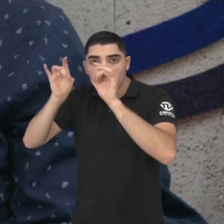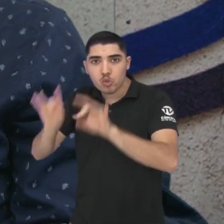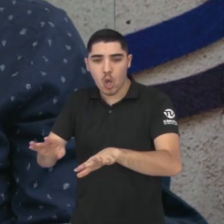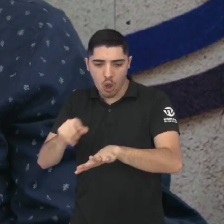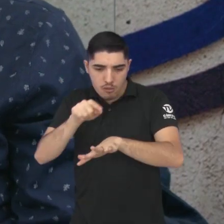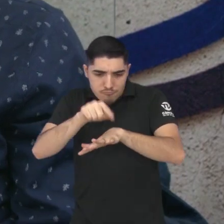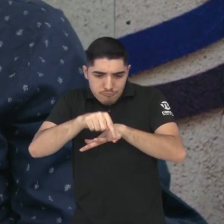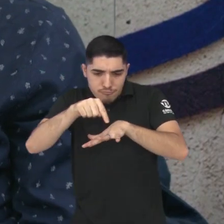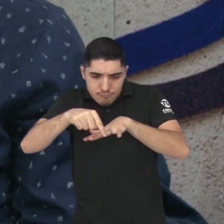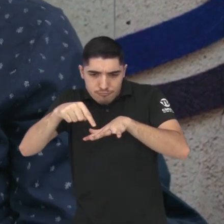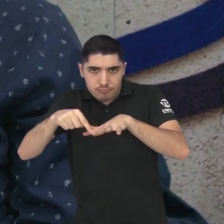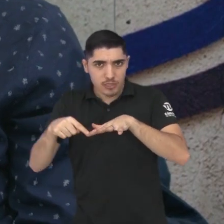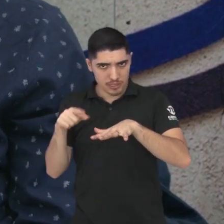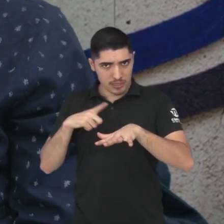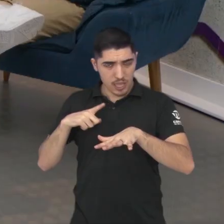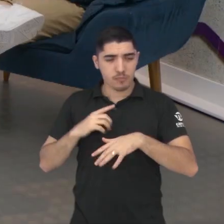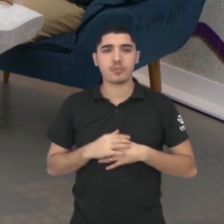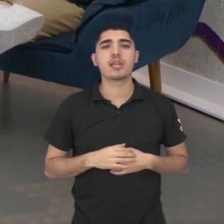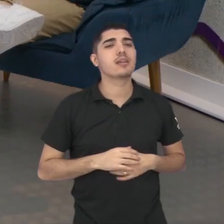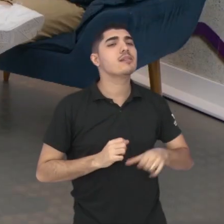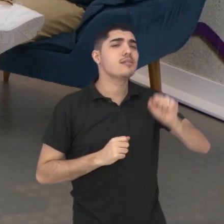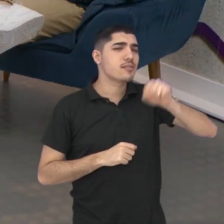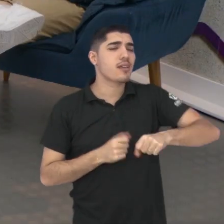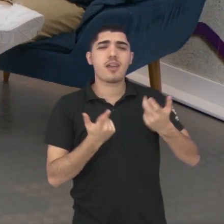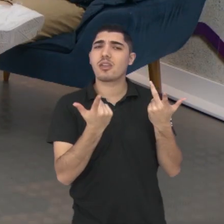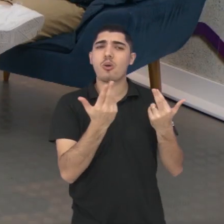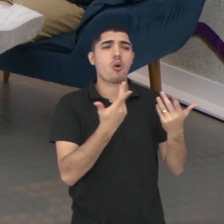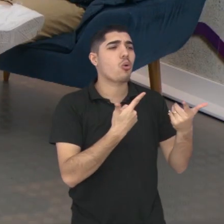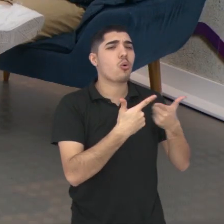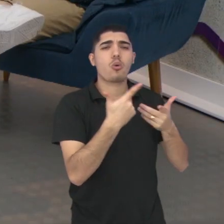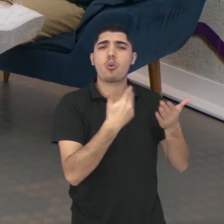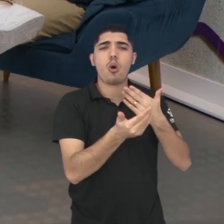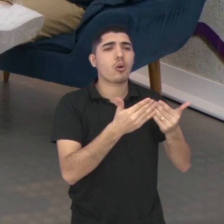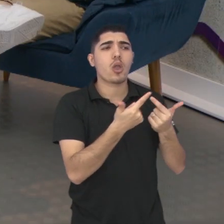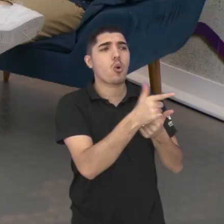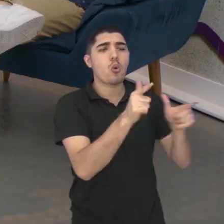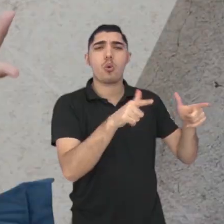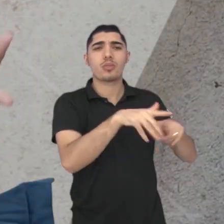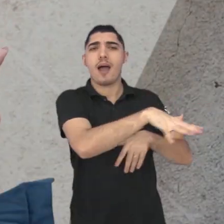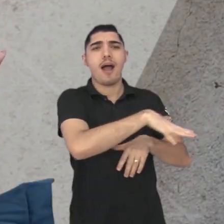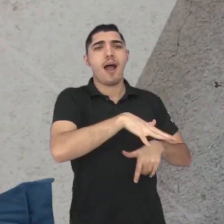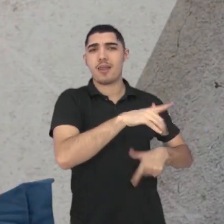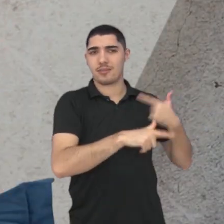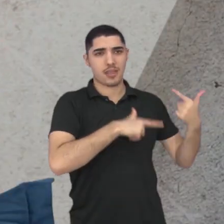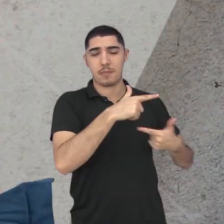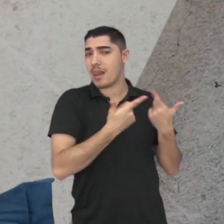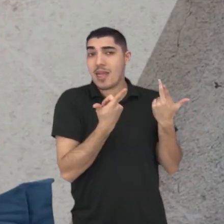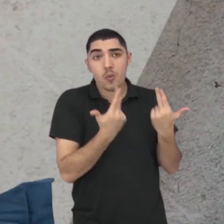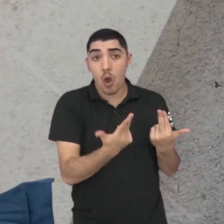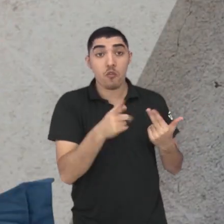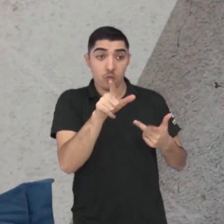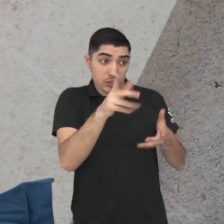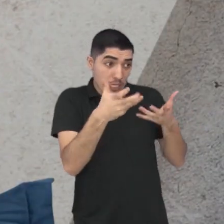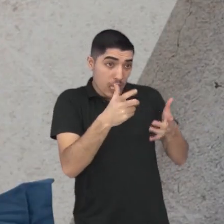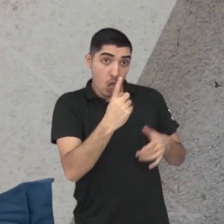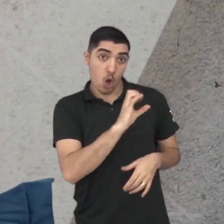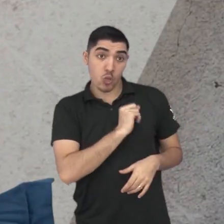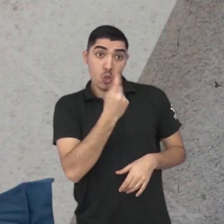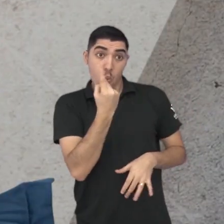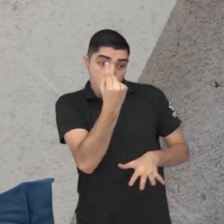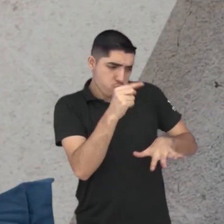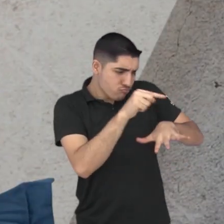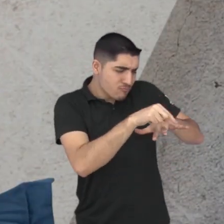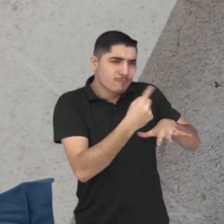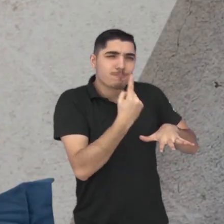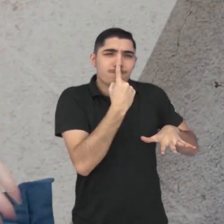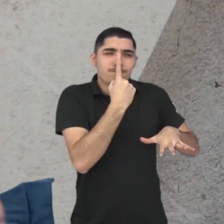atender esses segmentos específicos? Sim, é como qualquer área, né? Você aprende na faculdade de uma maneira geral e depois a gente acaba focando naquilo